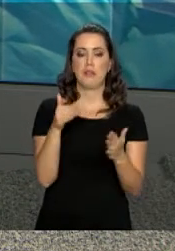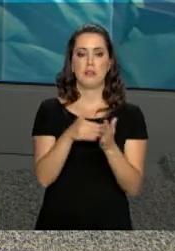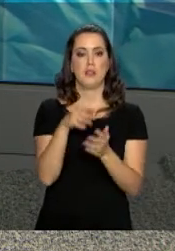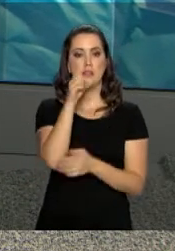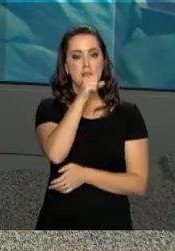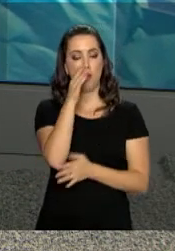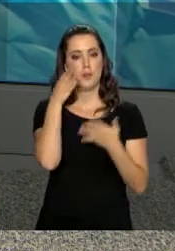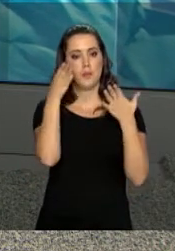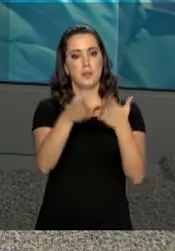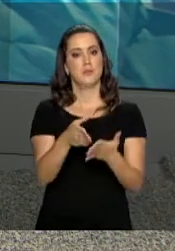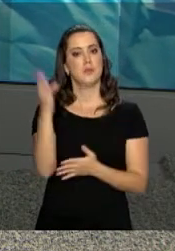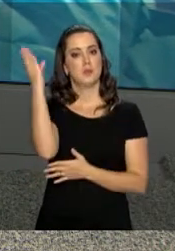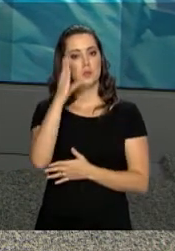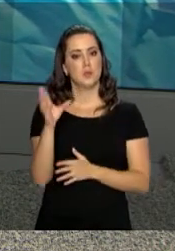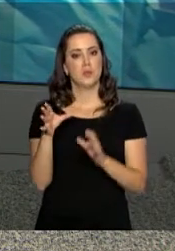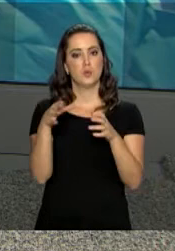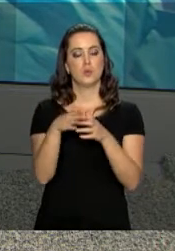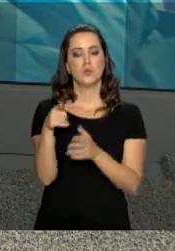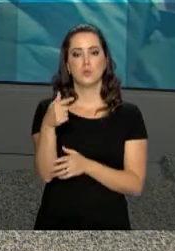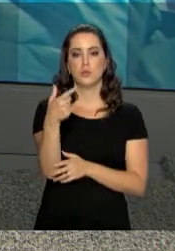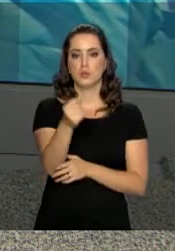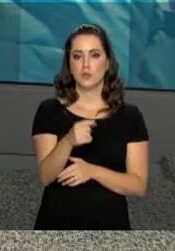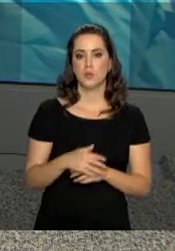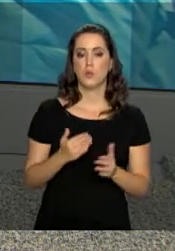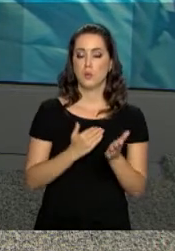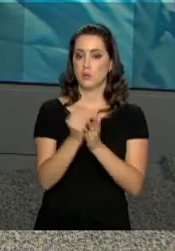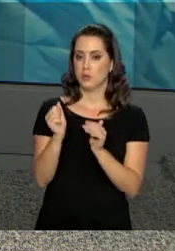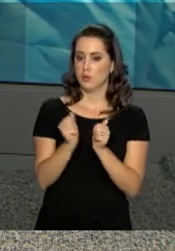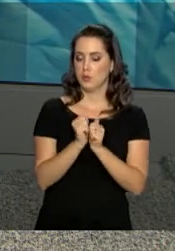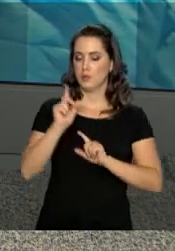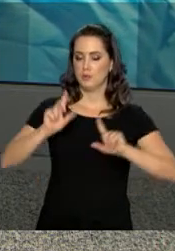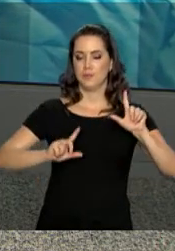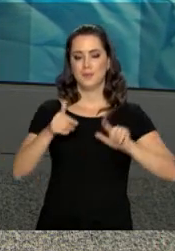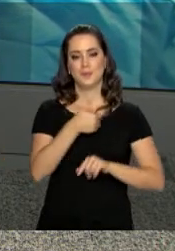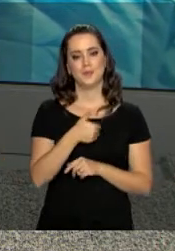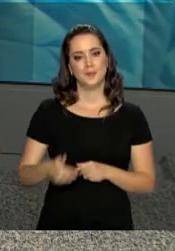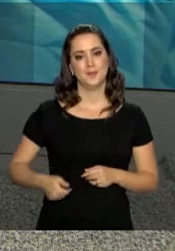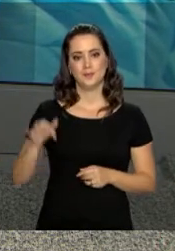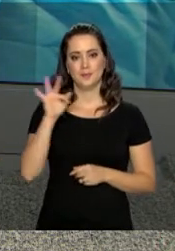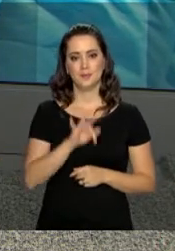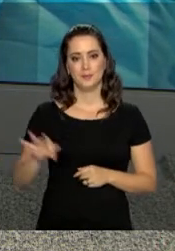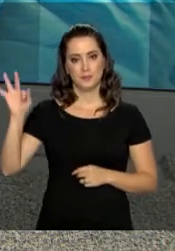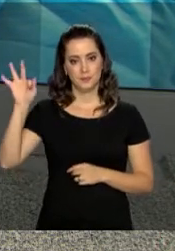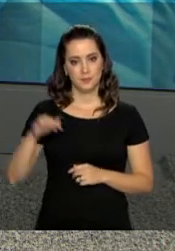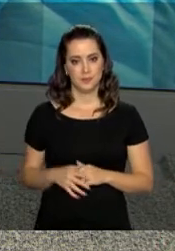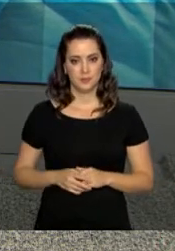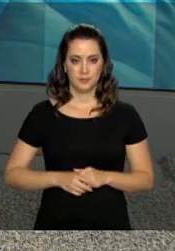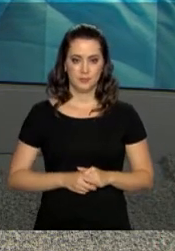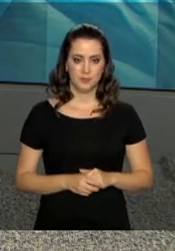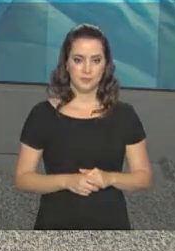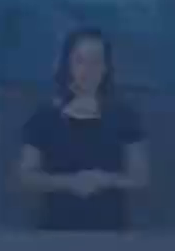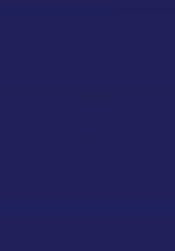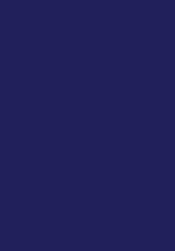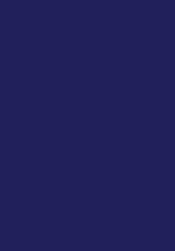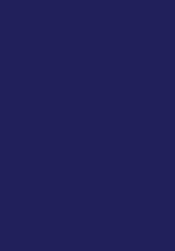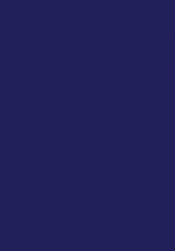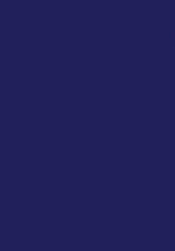sábado a participação brasileira na cúpula do G20. Continue com a gente na NBR, a TV do Governo Federal.